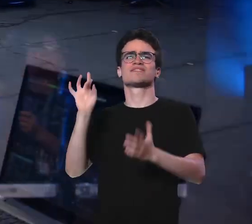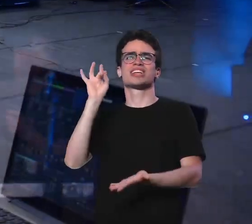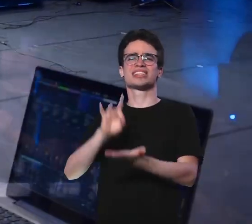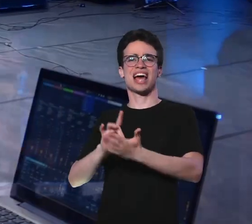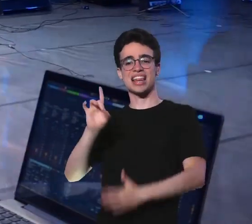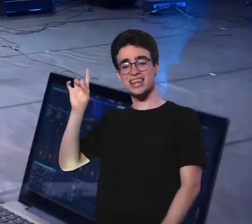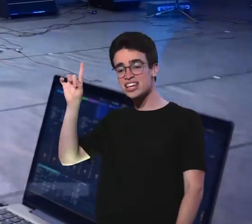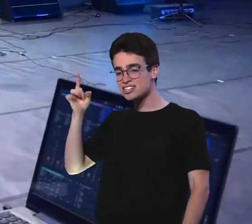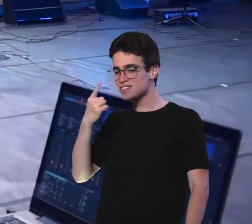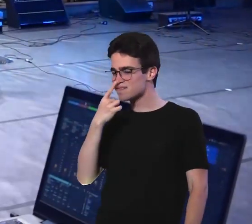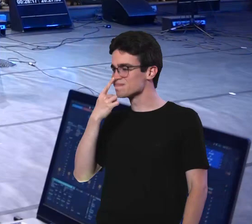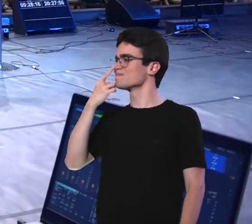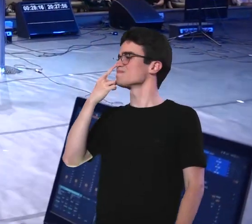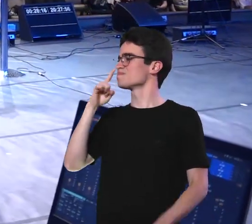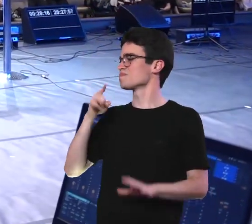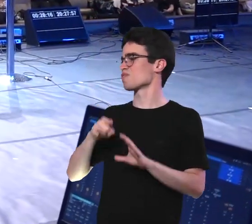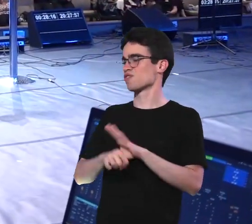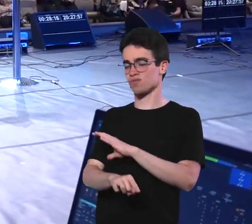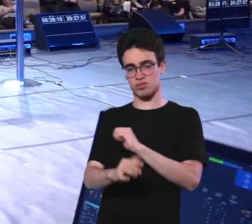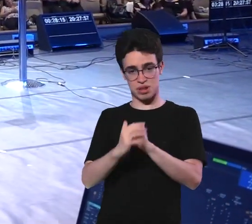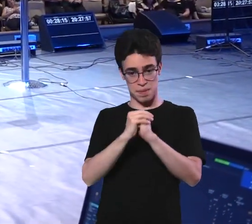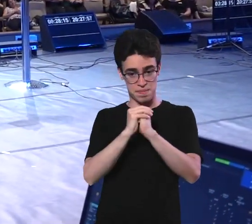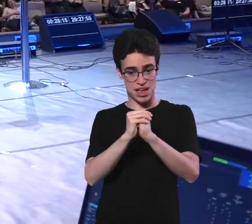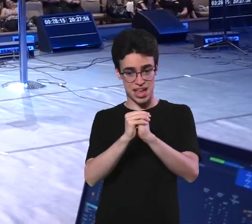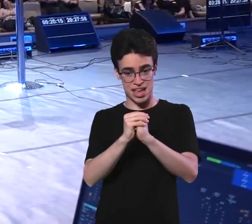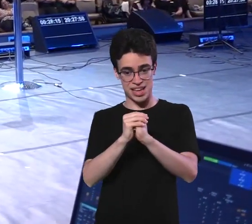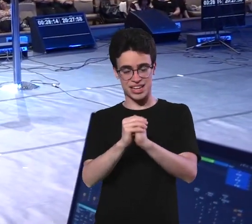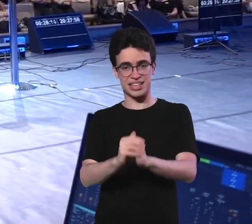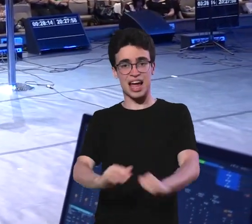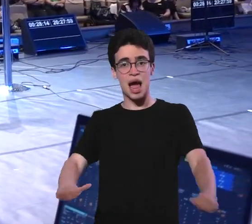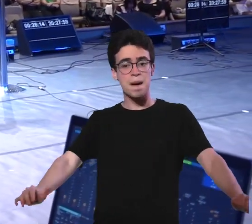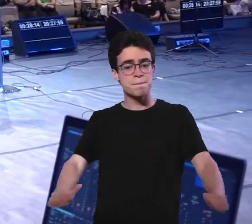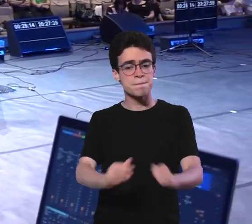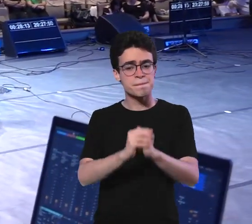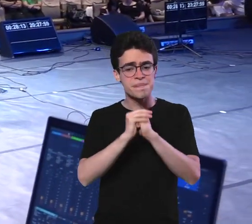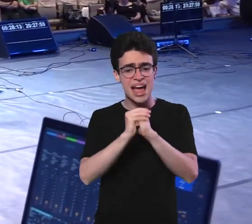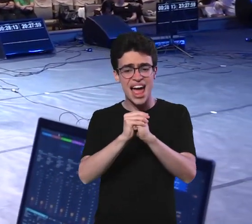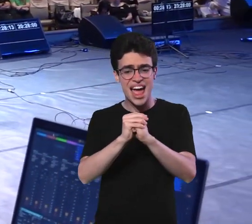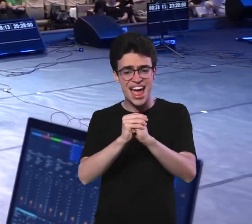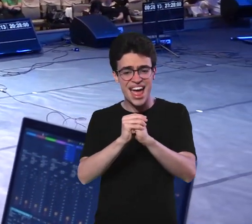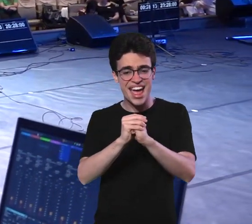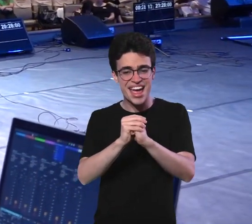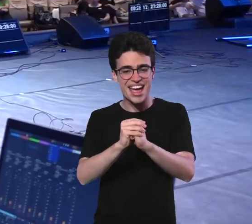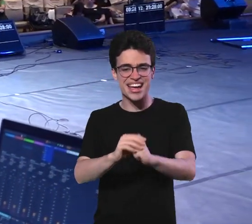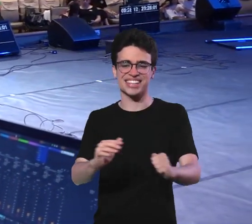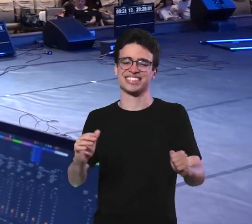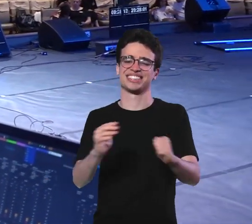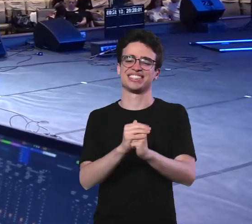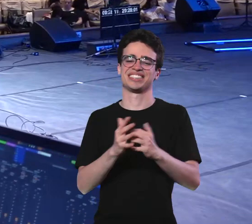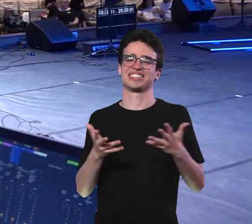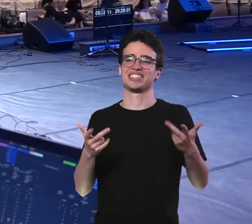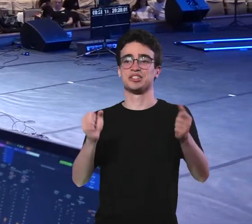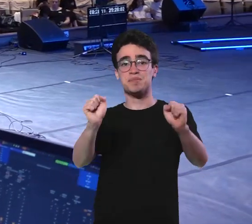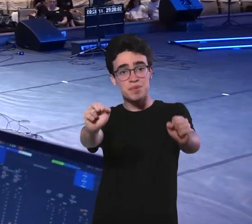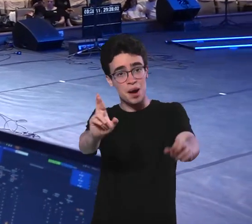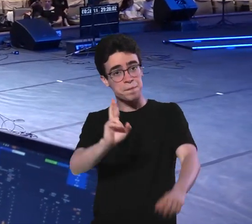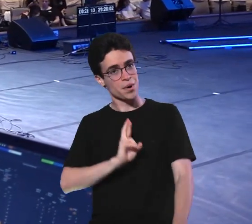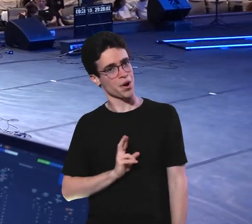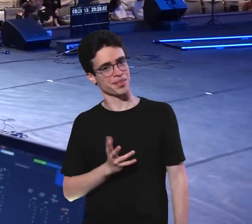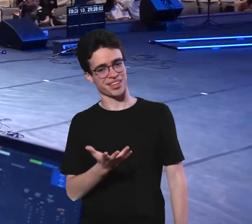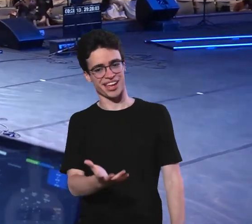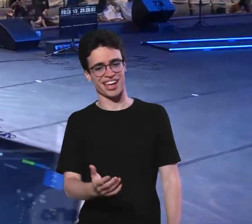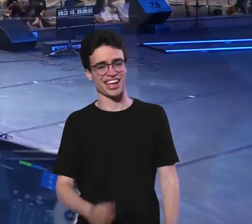na presença dEle. Amém? Amém ou não? Amém, gente. Falem comigo, por